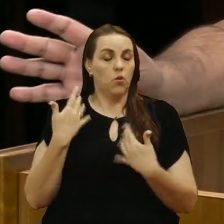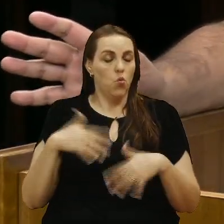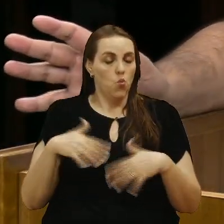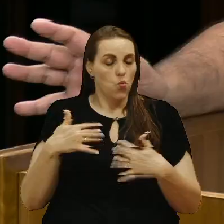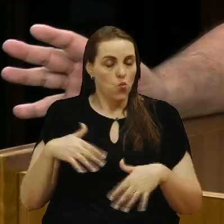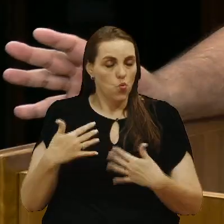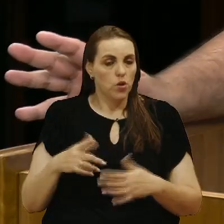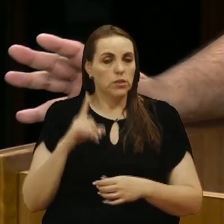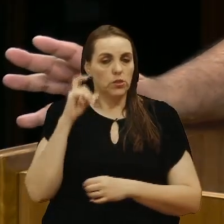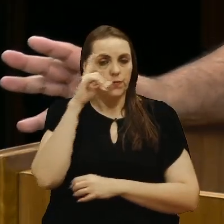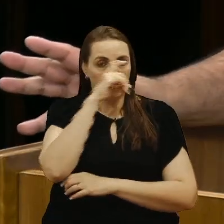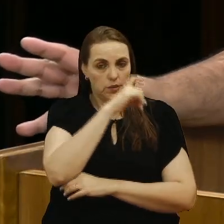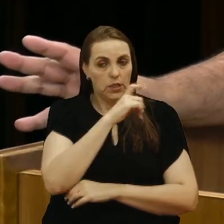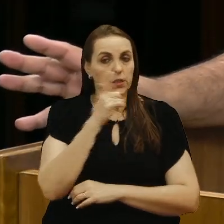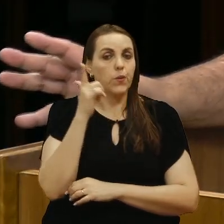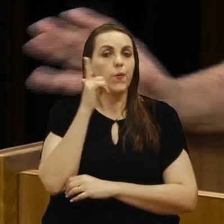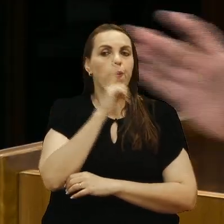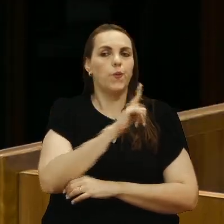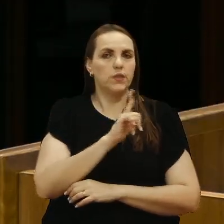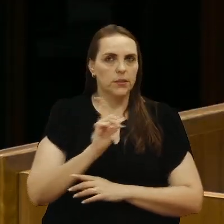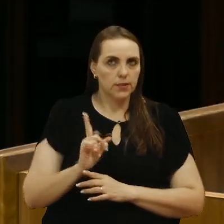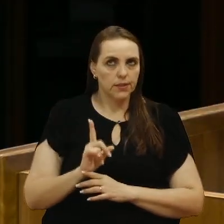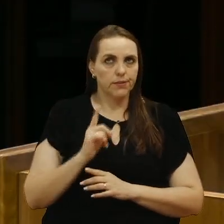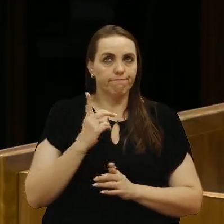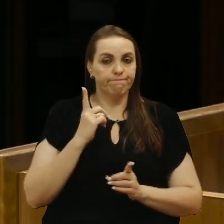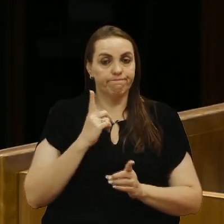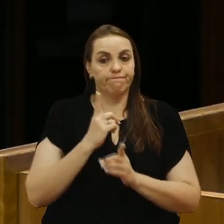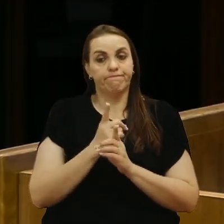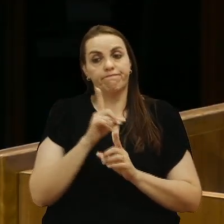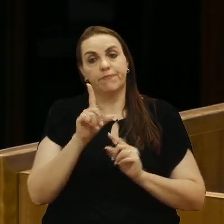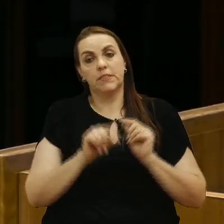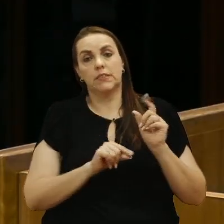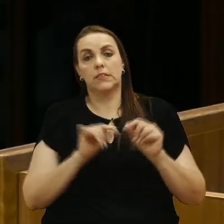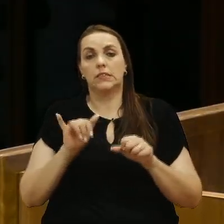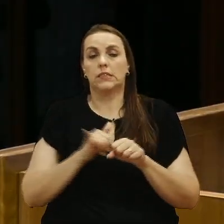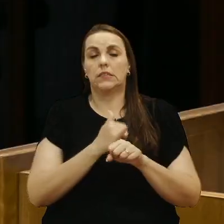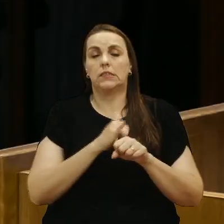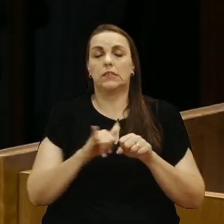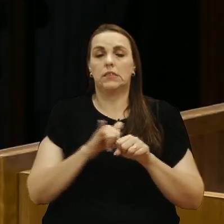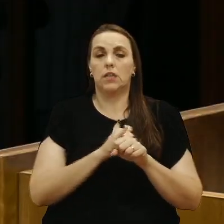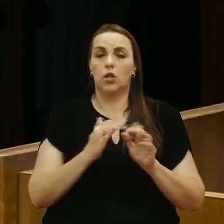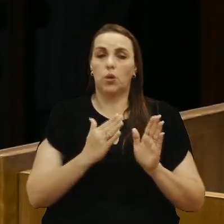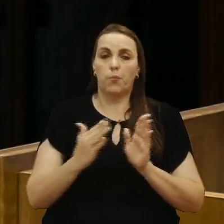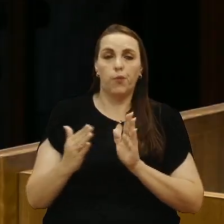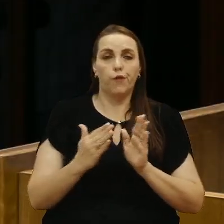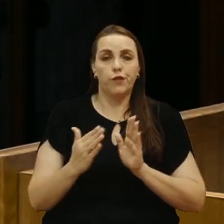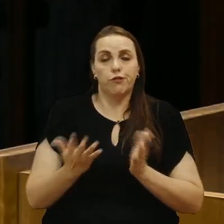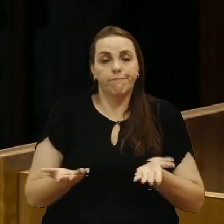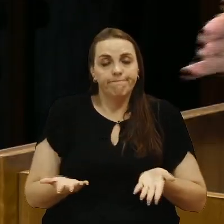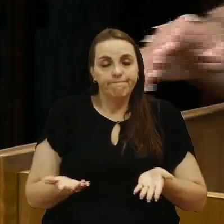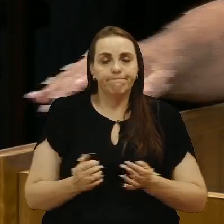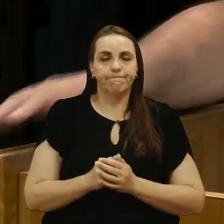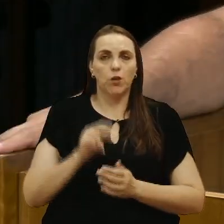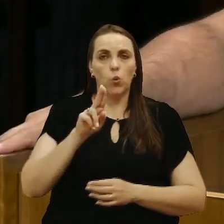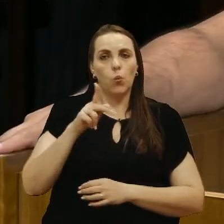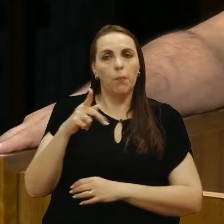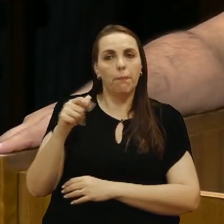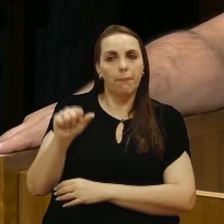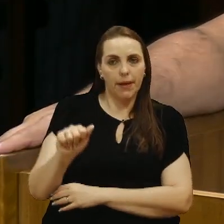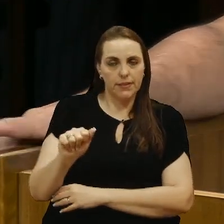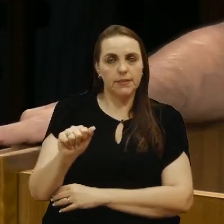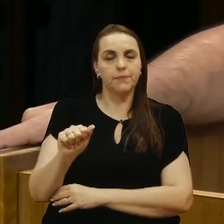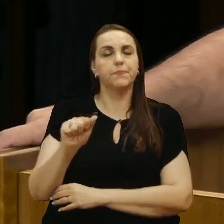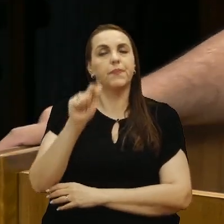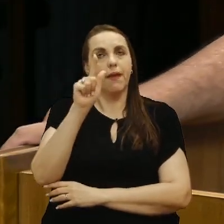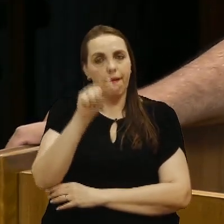encontrar alternativa, ao menos provisórias. Mas eu sei que as UPAs, os profissionais me